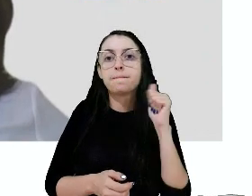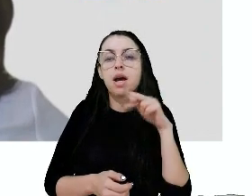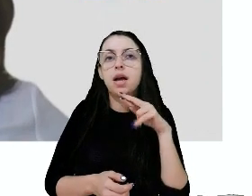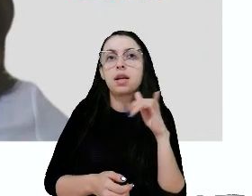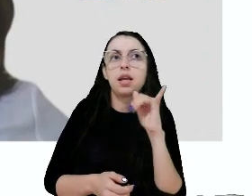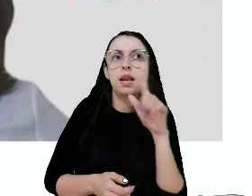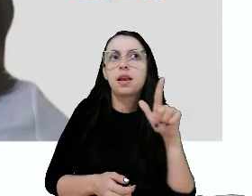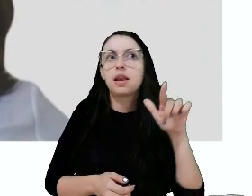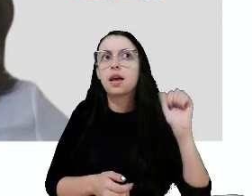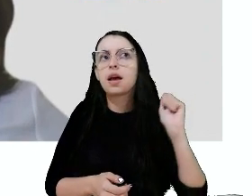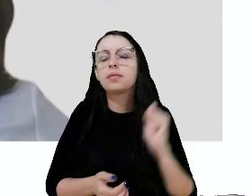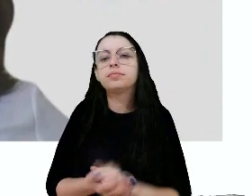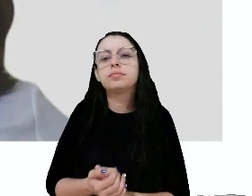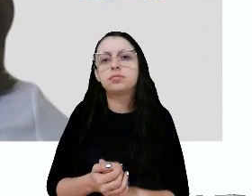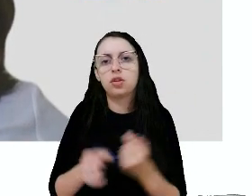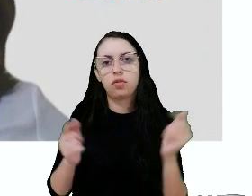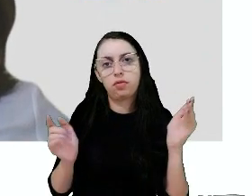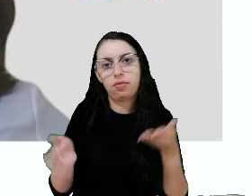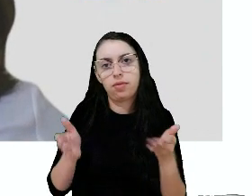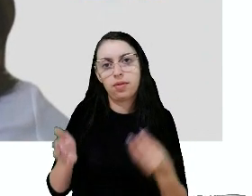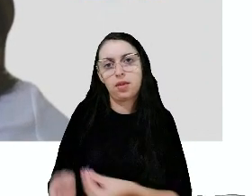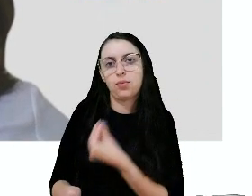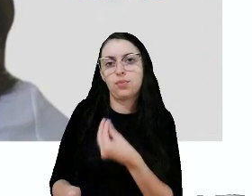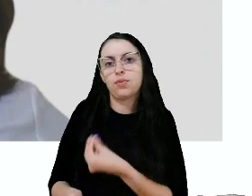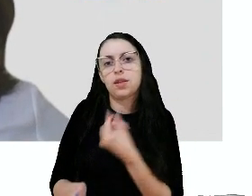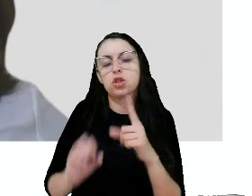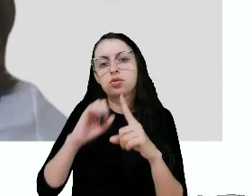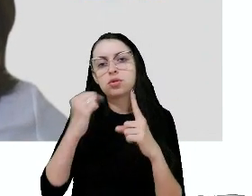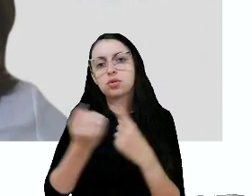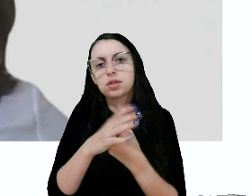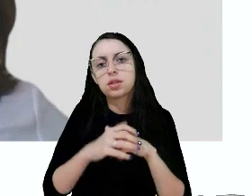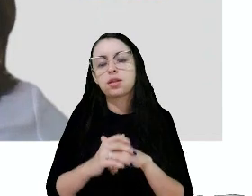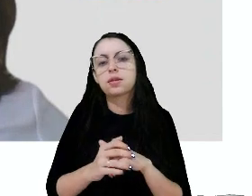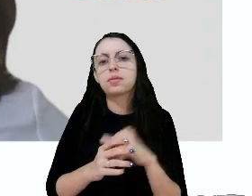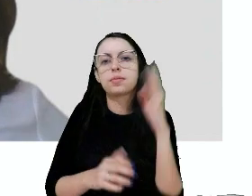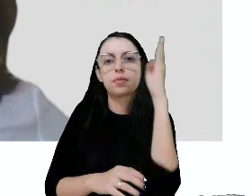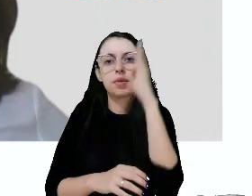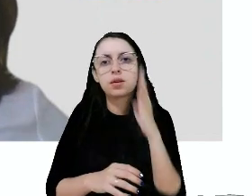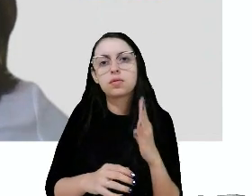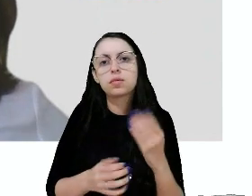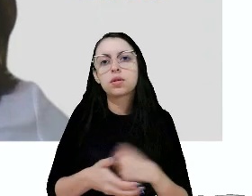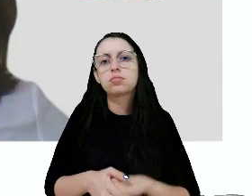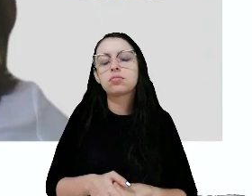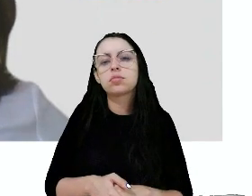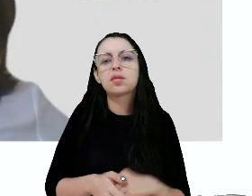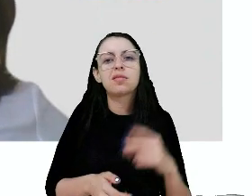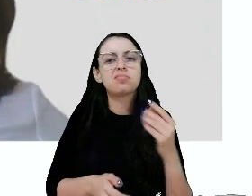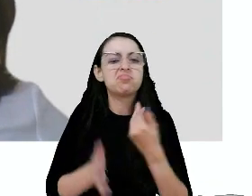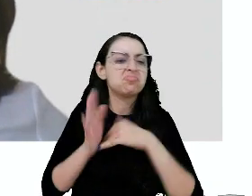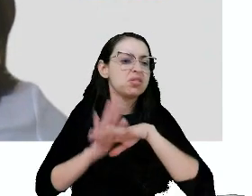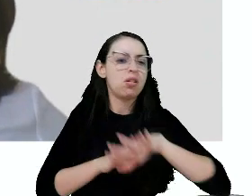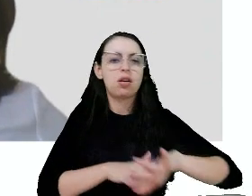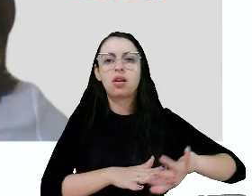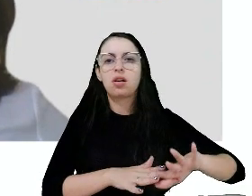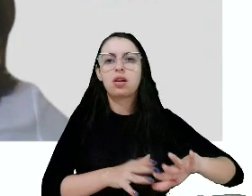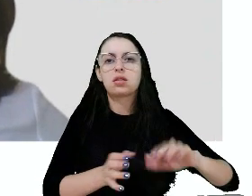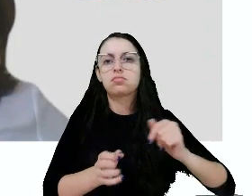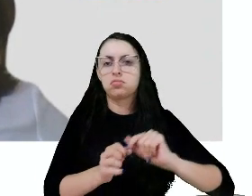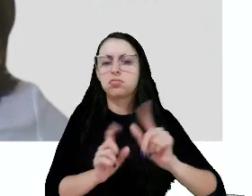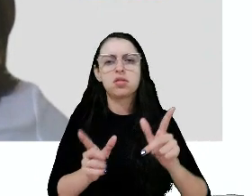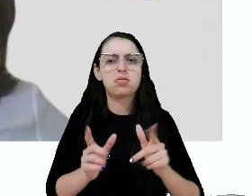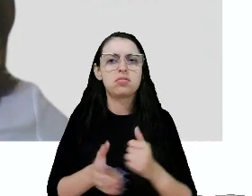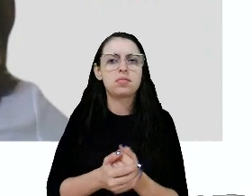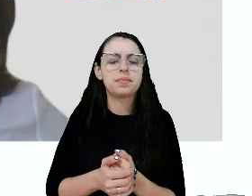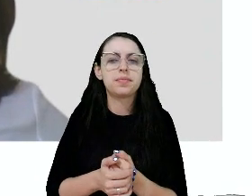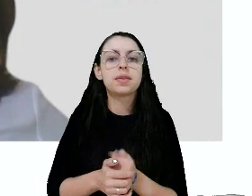ilha, nós mulheres vivemos nessa sociedade, nós mulheres brasileiras, vamos deixar as outras para o outro lado, que não cabe